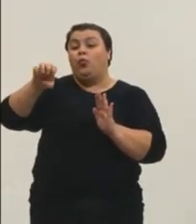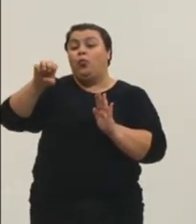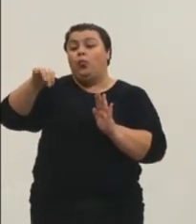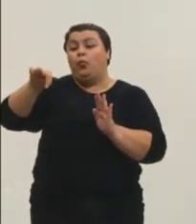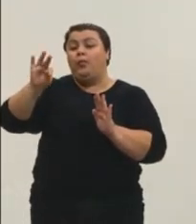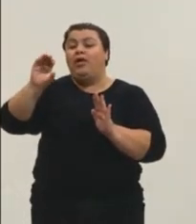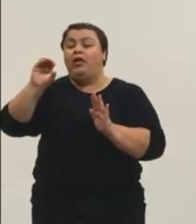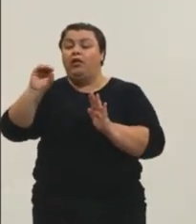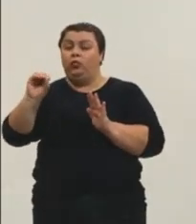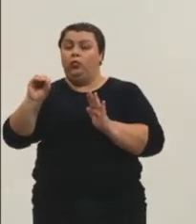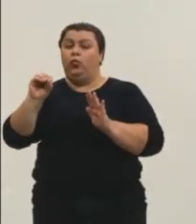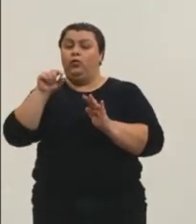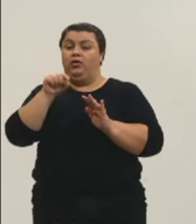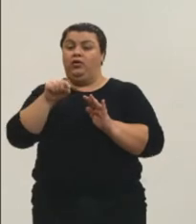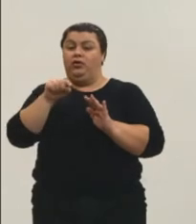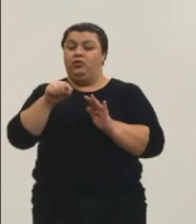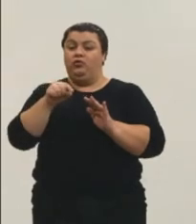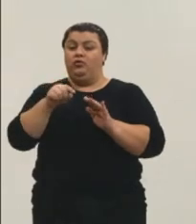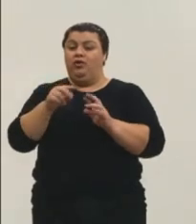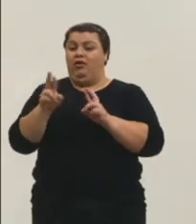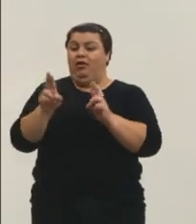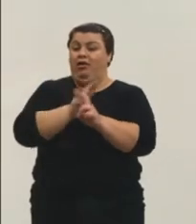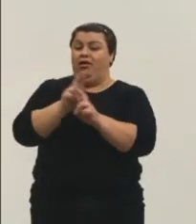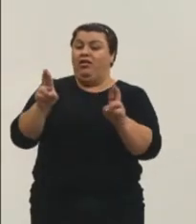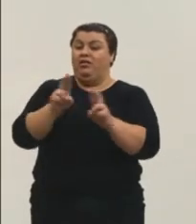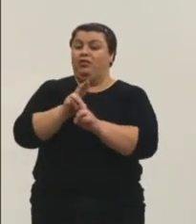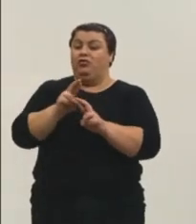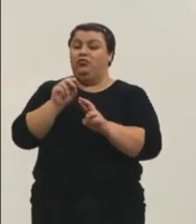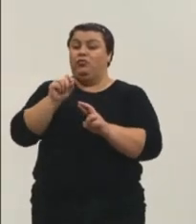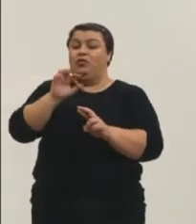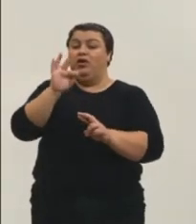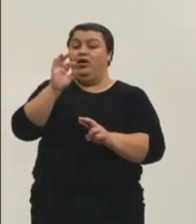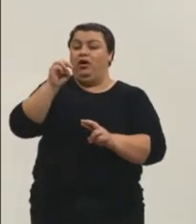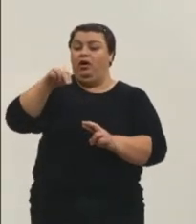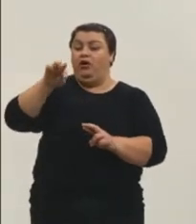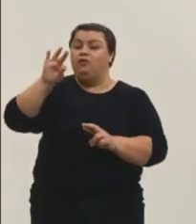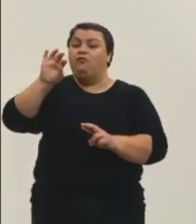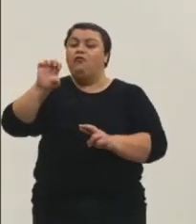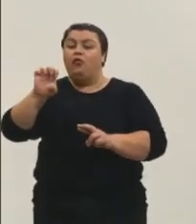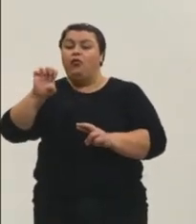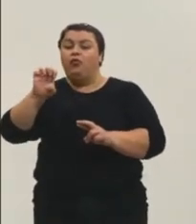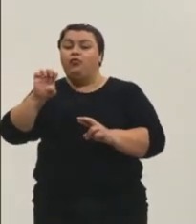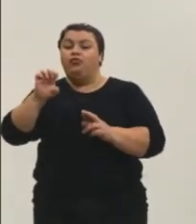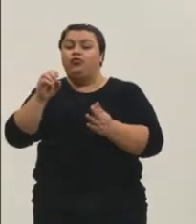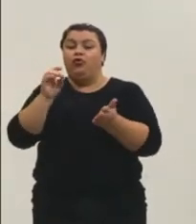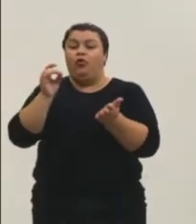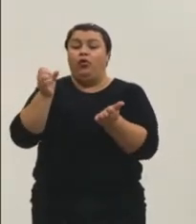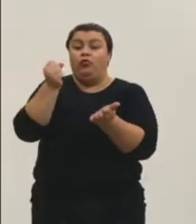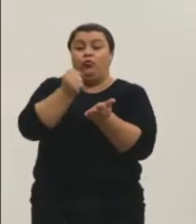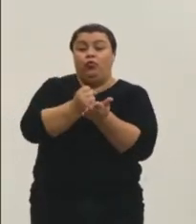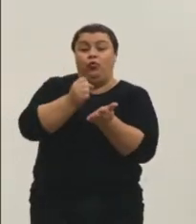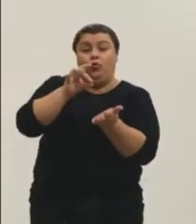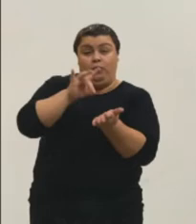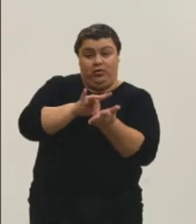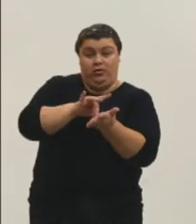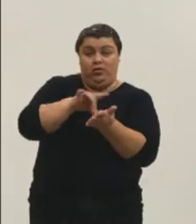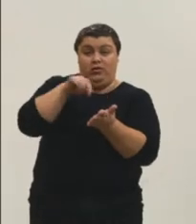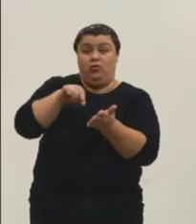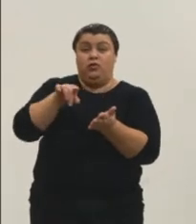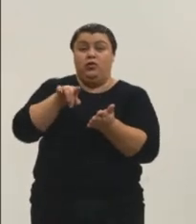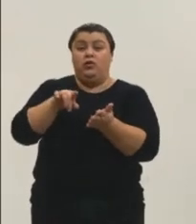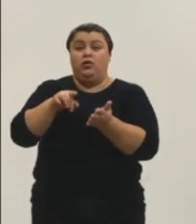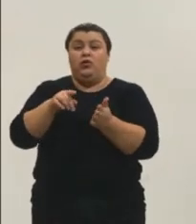com que eu falei antes sobre as fontes sobre a documentação que os historiadores usam tão a memória